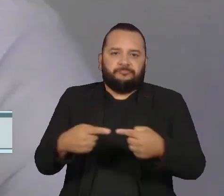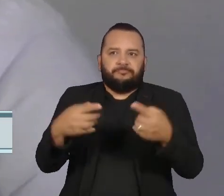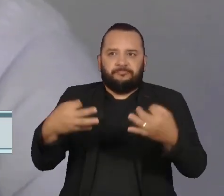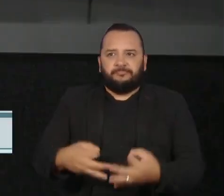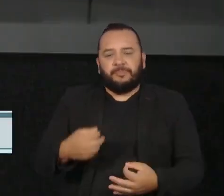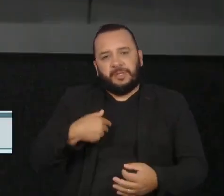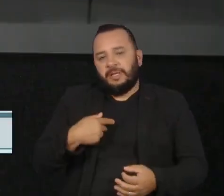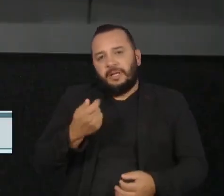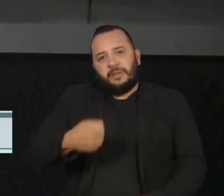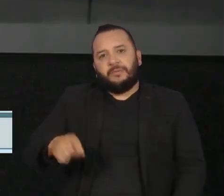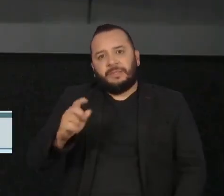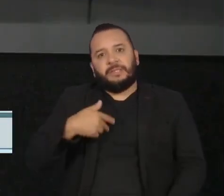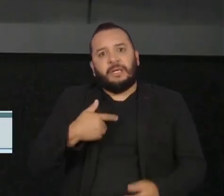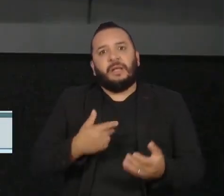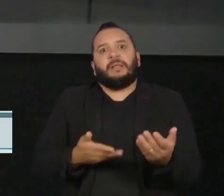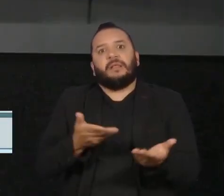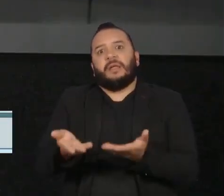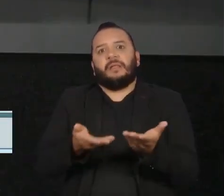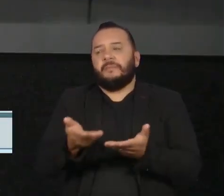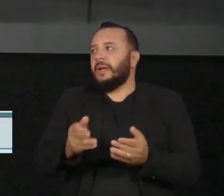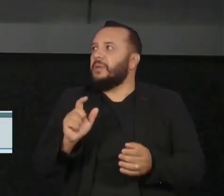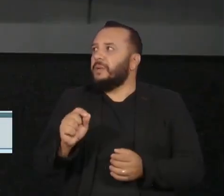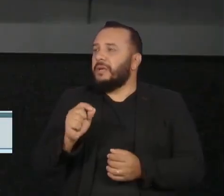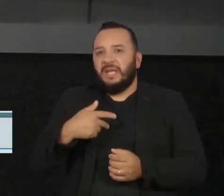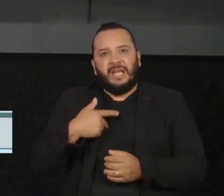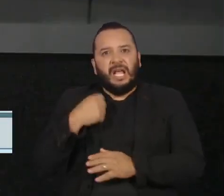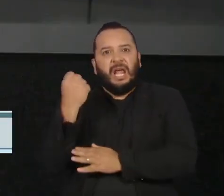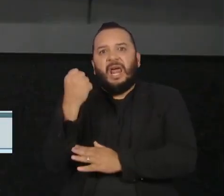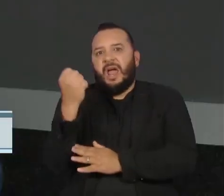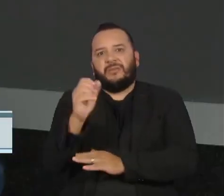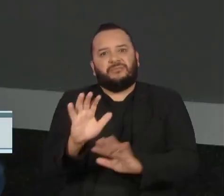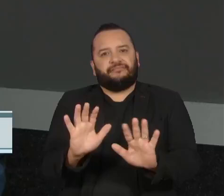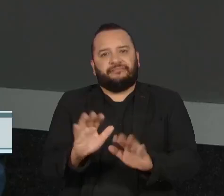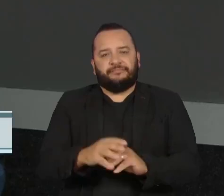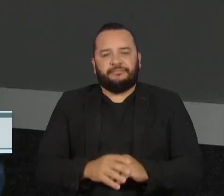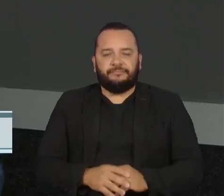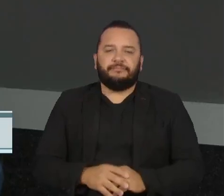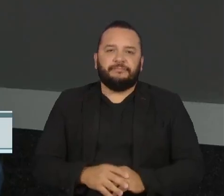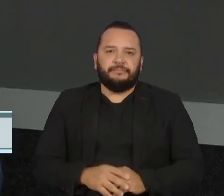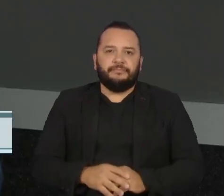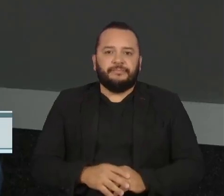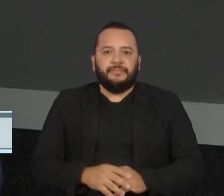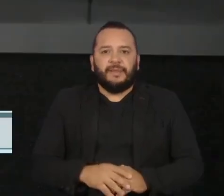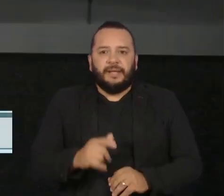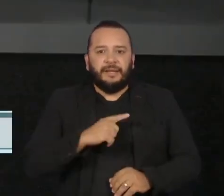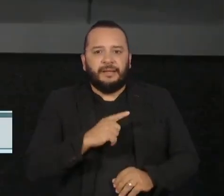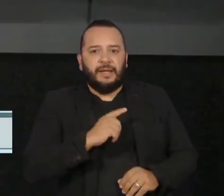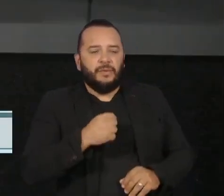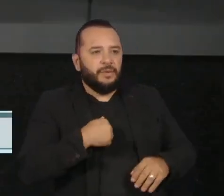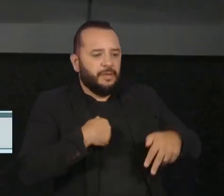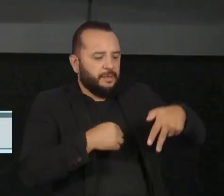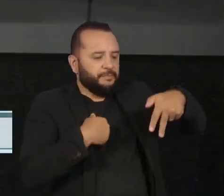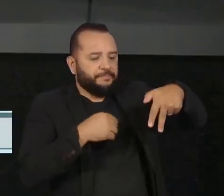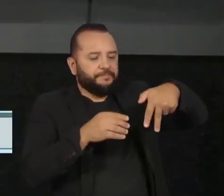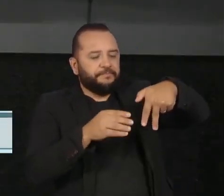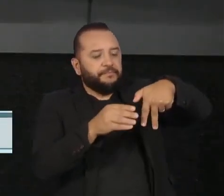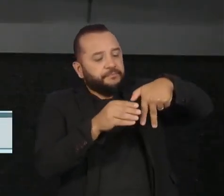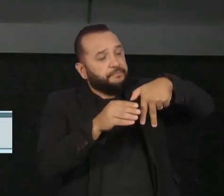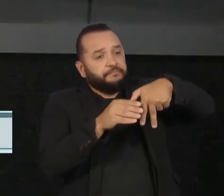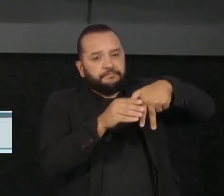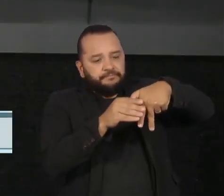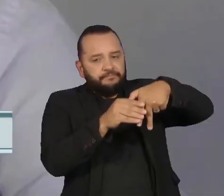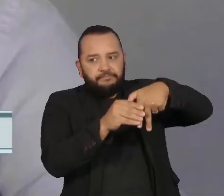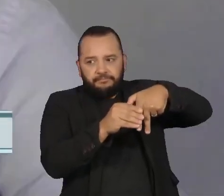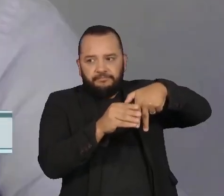ficar avançando para esses tratamentos um pouco mais agressivos, vamos dizer assim. Doutor, e a fibromialgia? A fibromialgia, ela já é